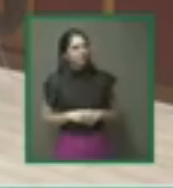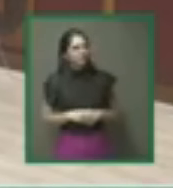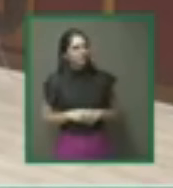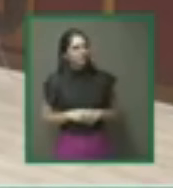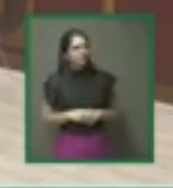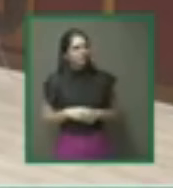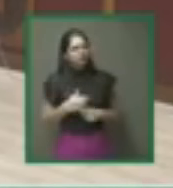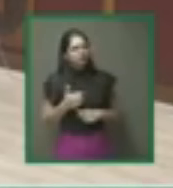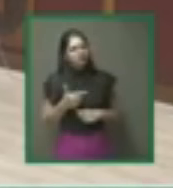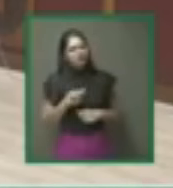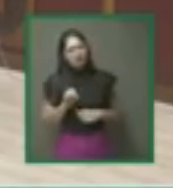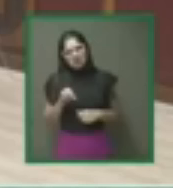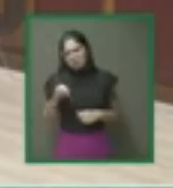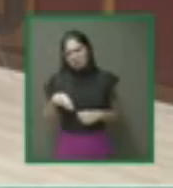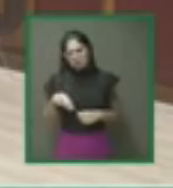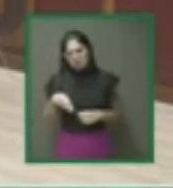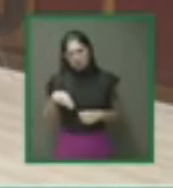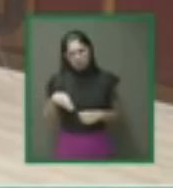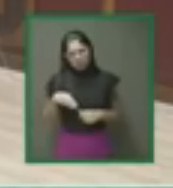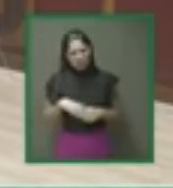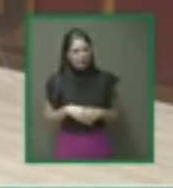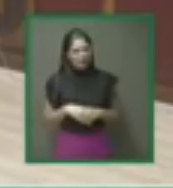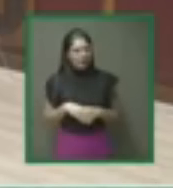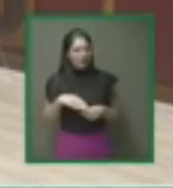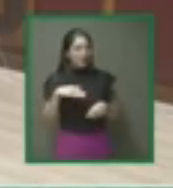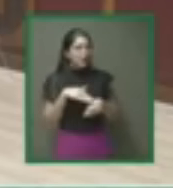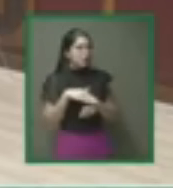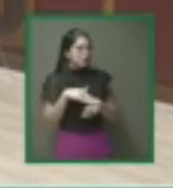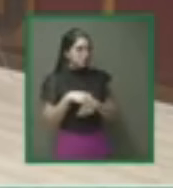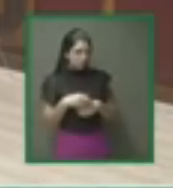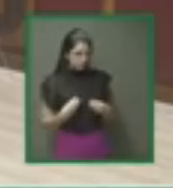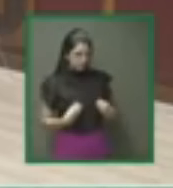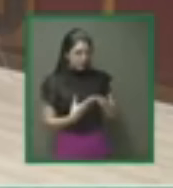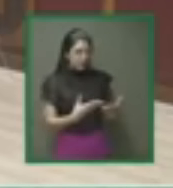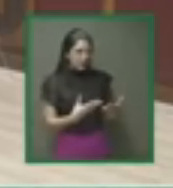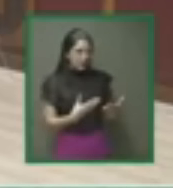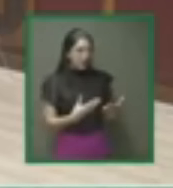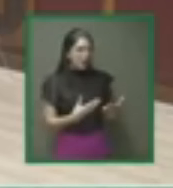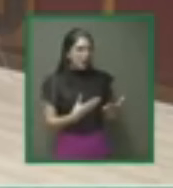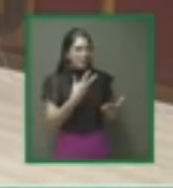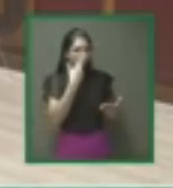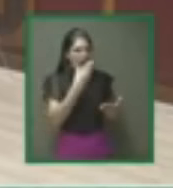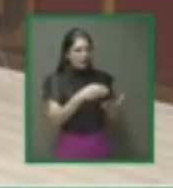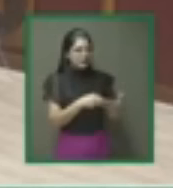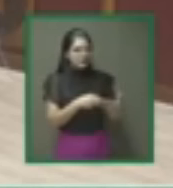Uns 20, 25 minutos. Nessa noite, você emprestou seu carro para alguém? Ou...